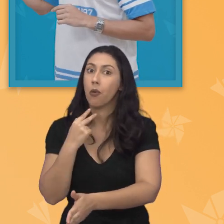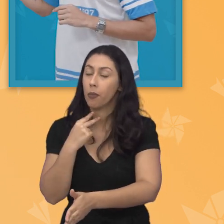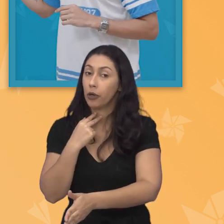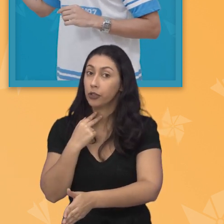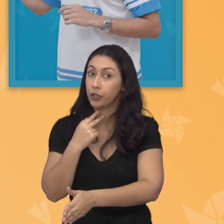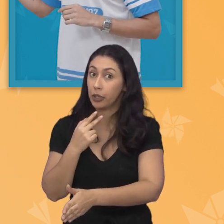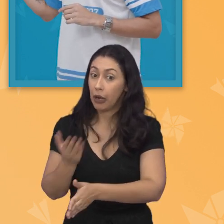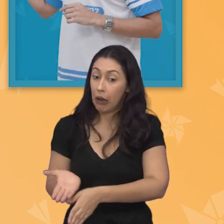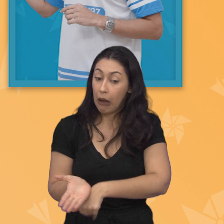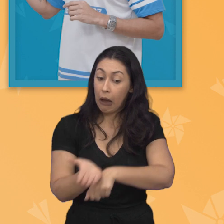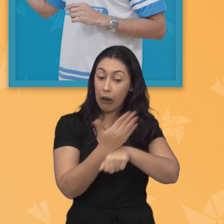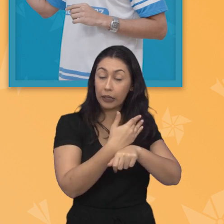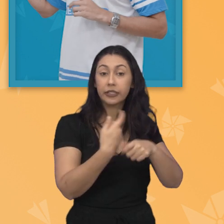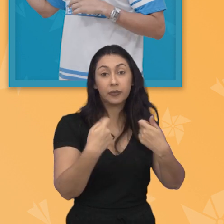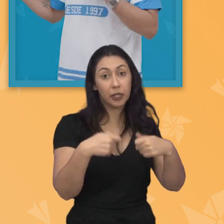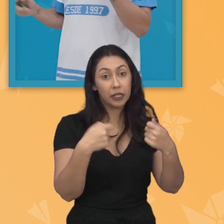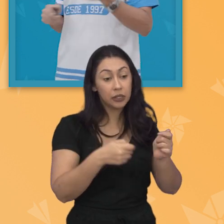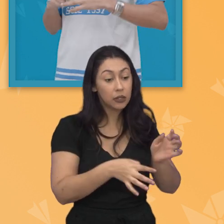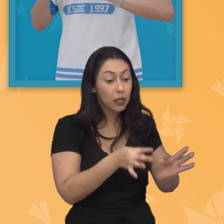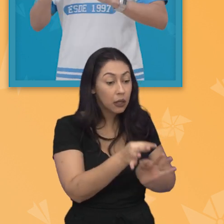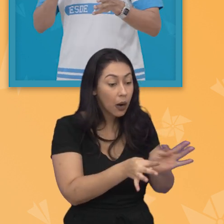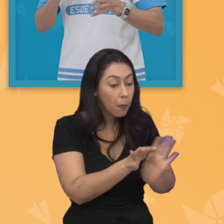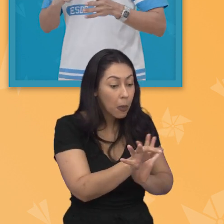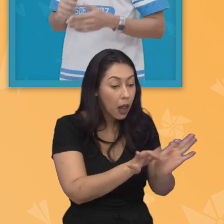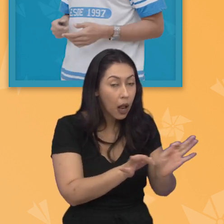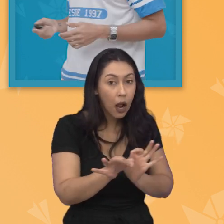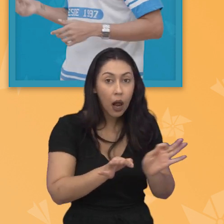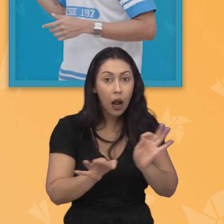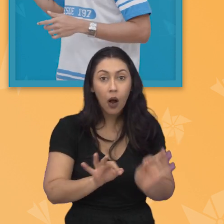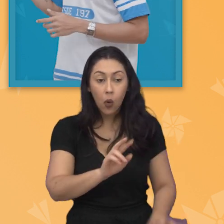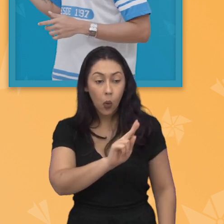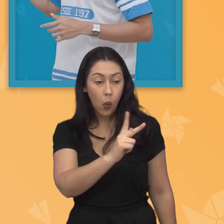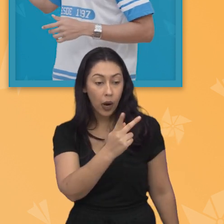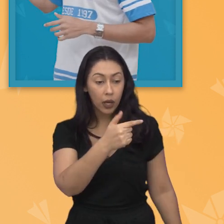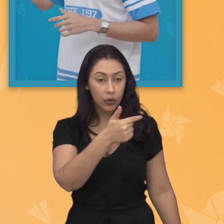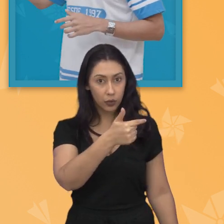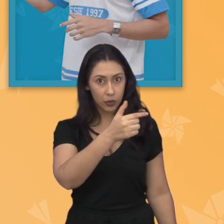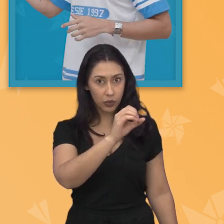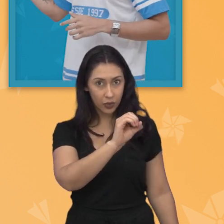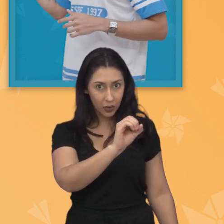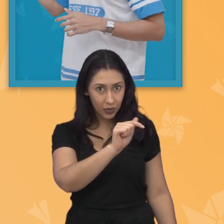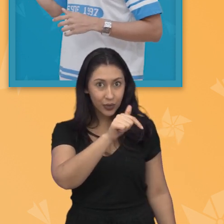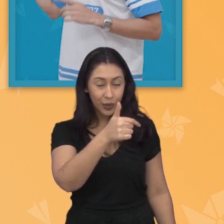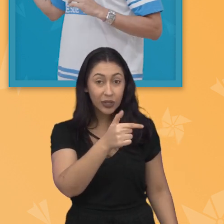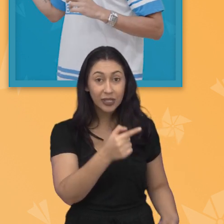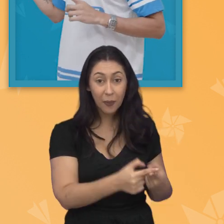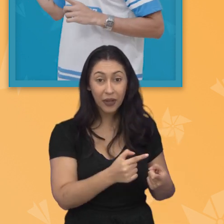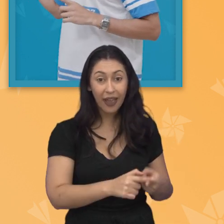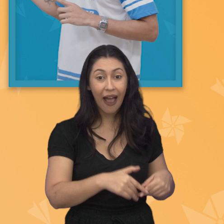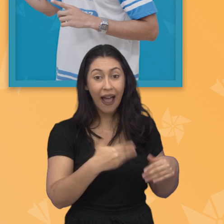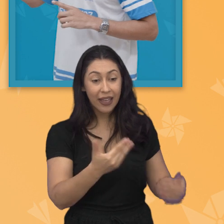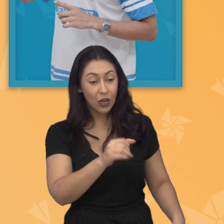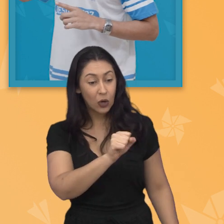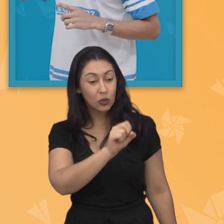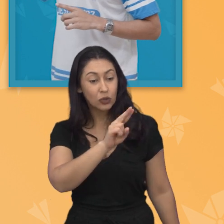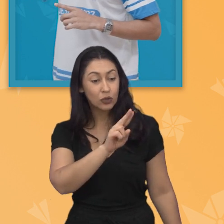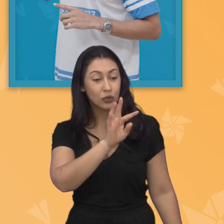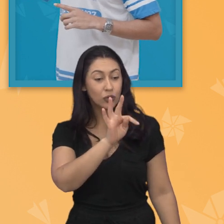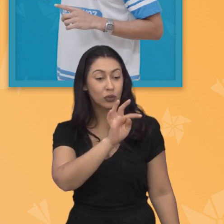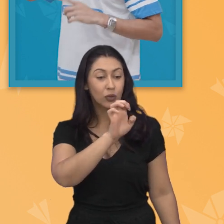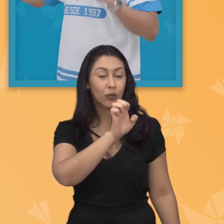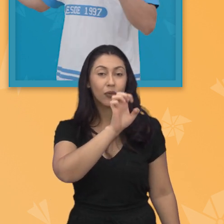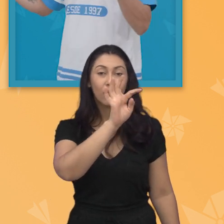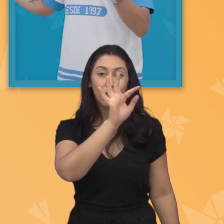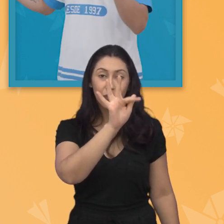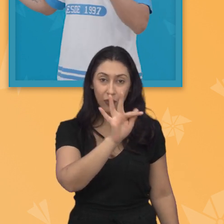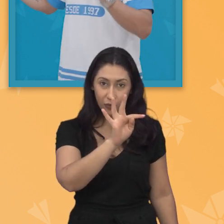Pode-se tratá-los com peróxido de hidrogênio, a famosa água oxigenada, né? H2O2, que oxida esses sulfetos a